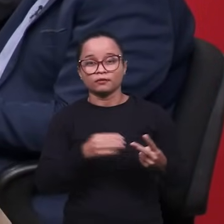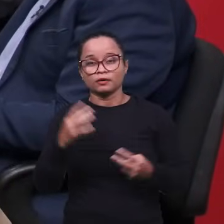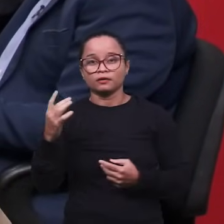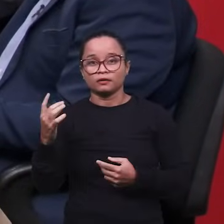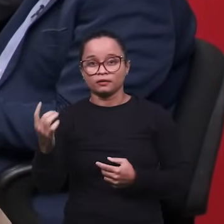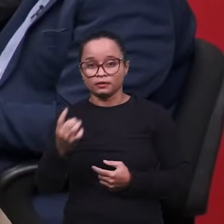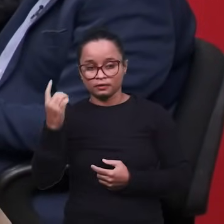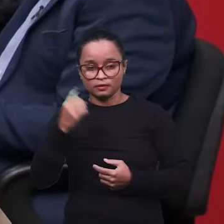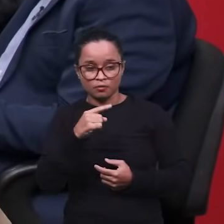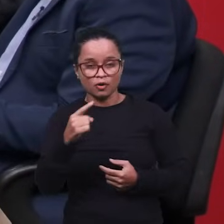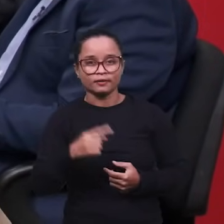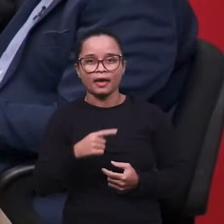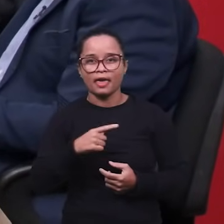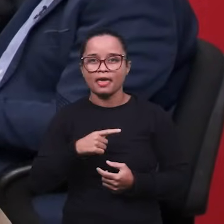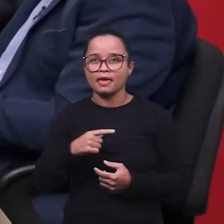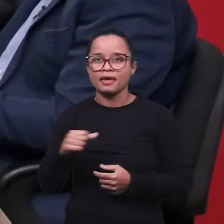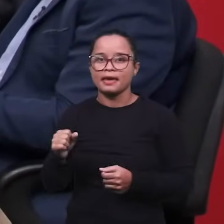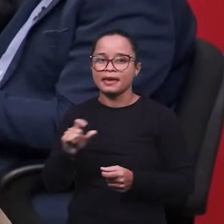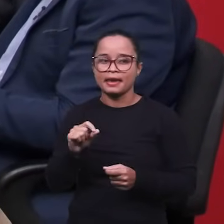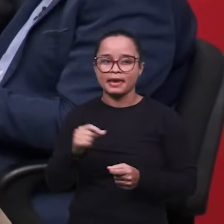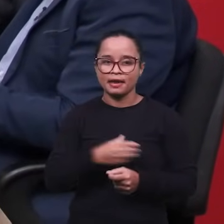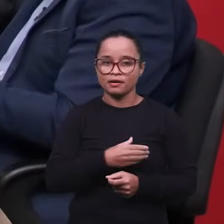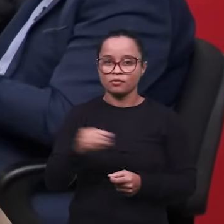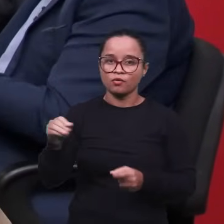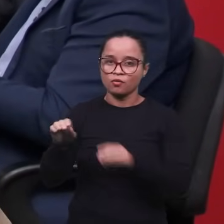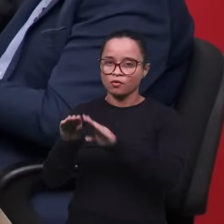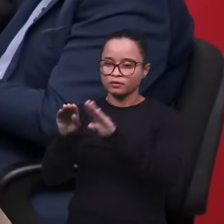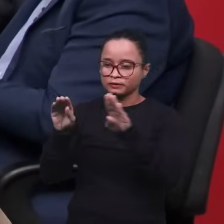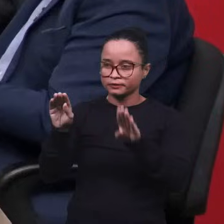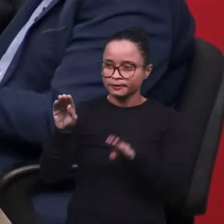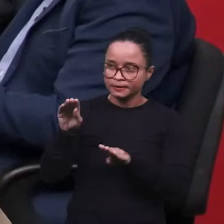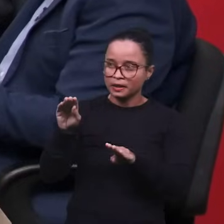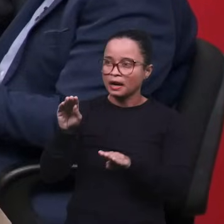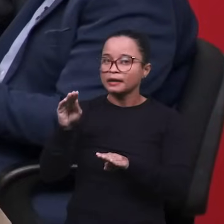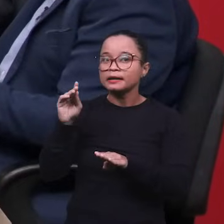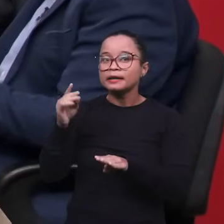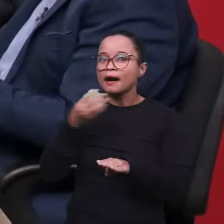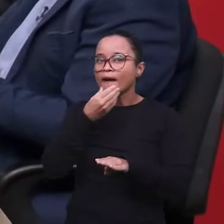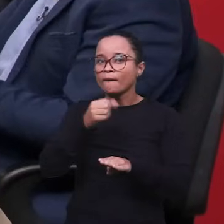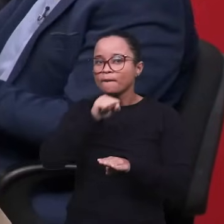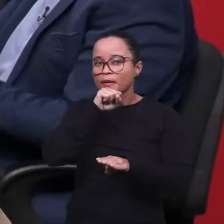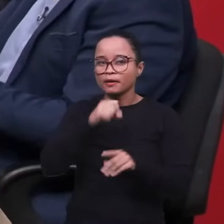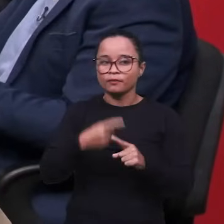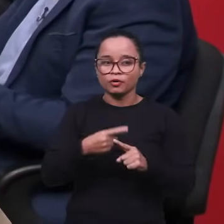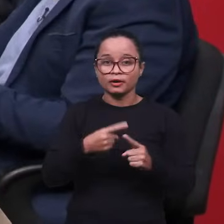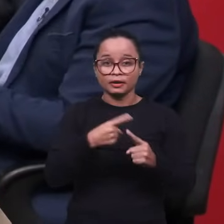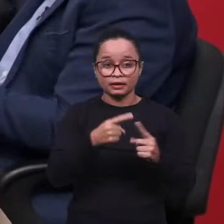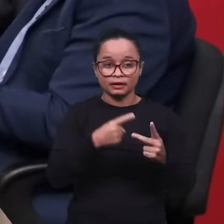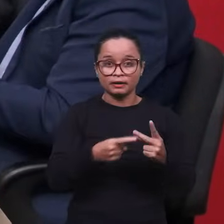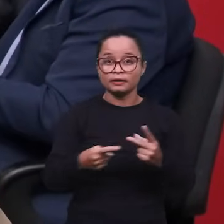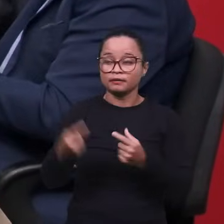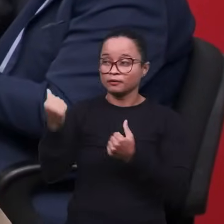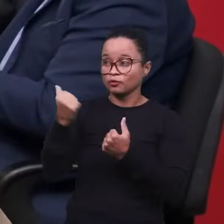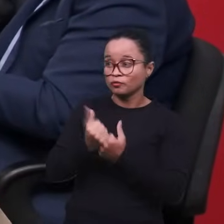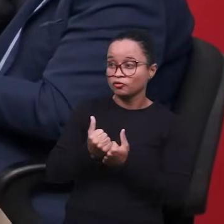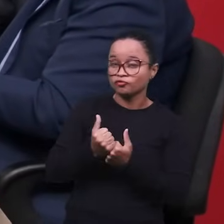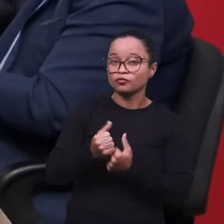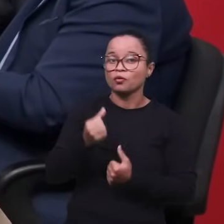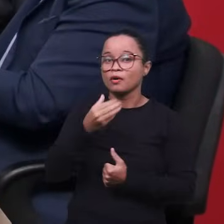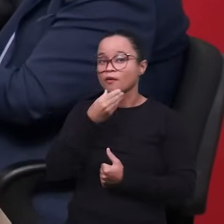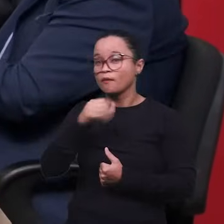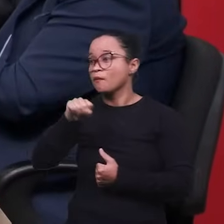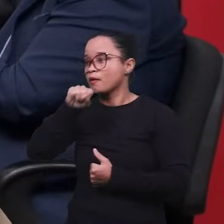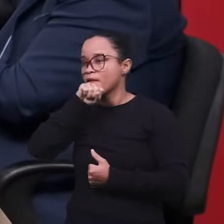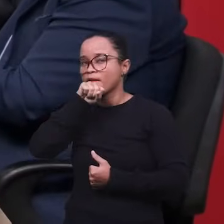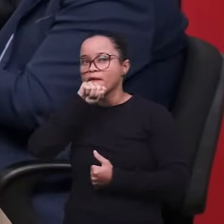não havia uma submissão, né, dos filhos em relação ao pai, porque Absalão quis o lugar do pai, Adonias